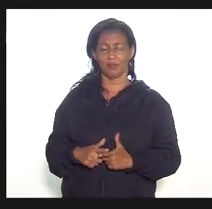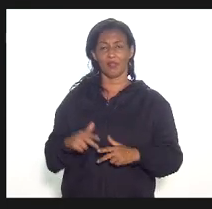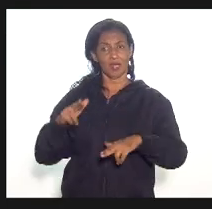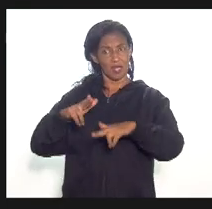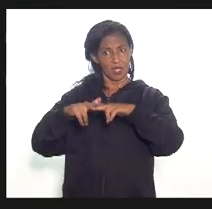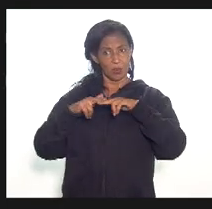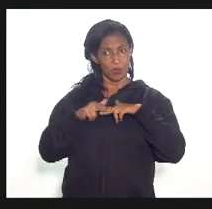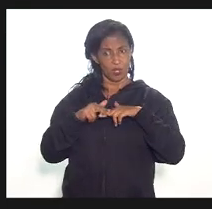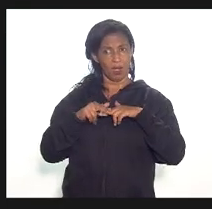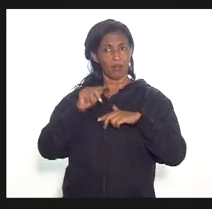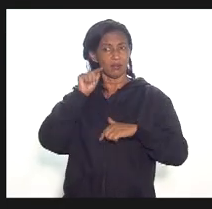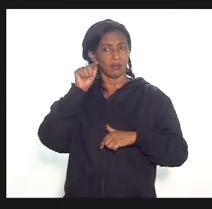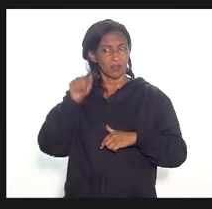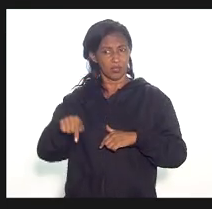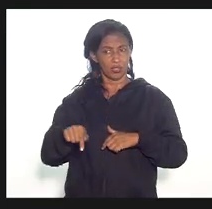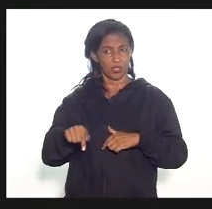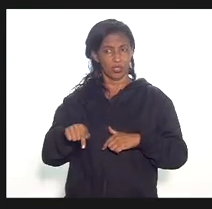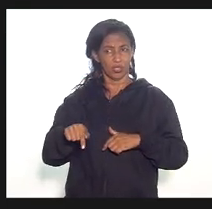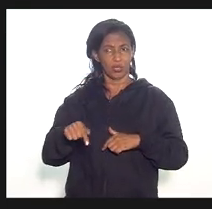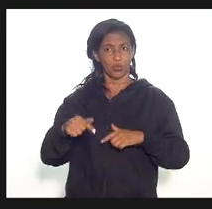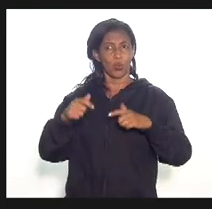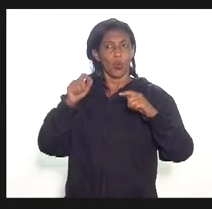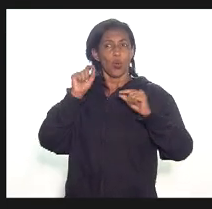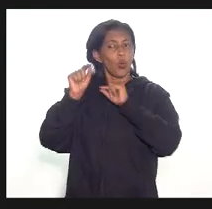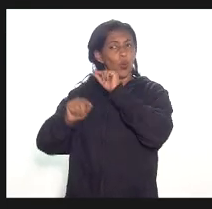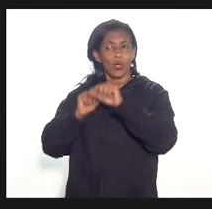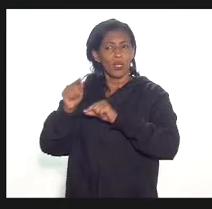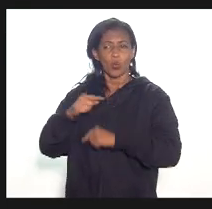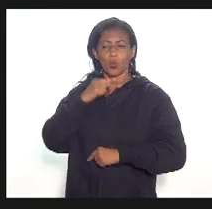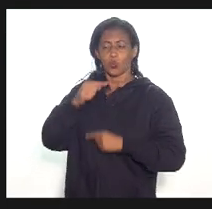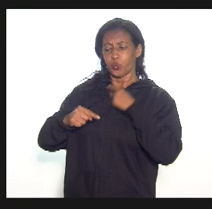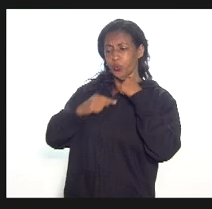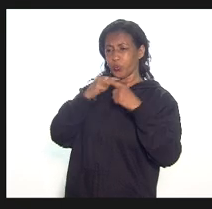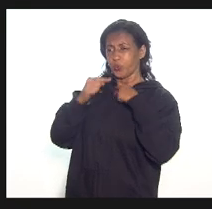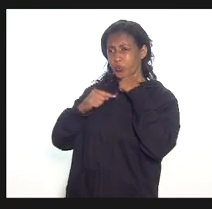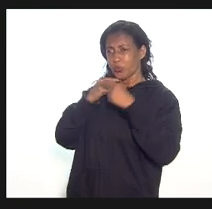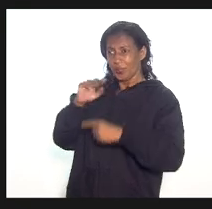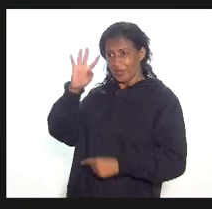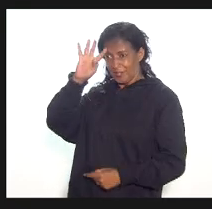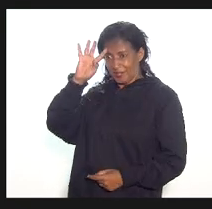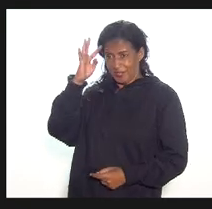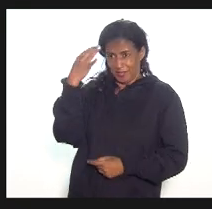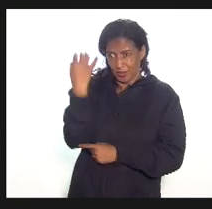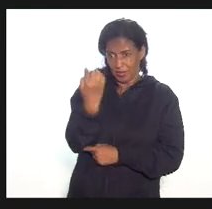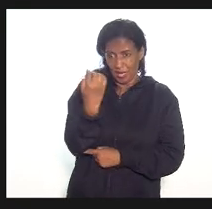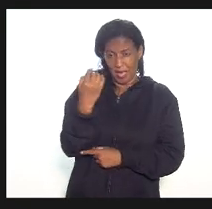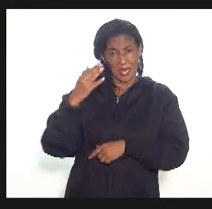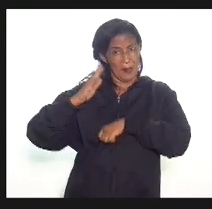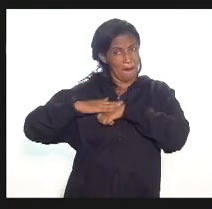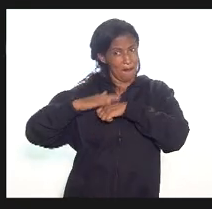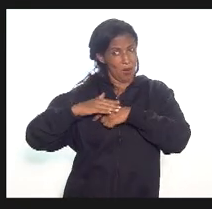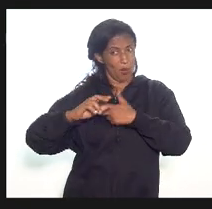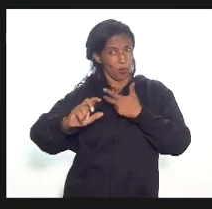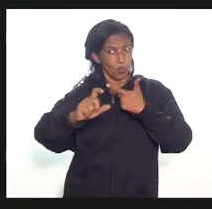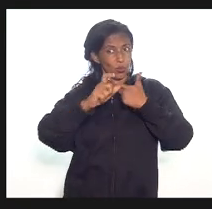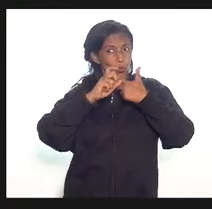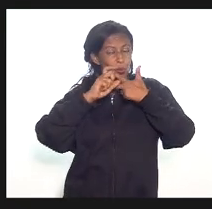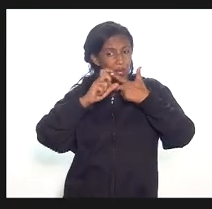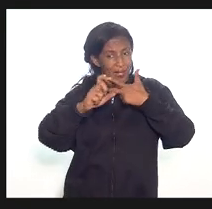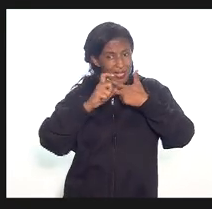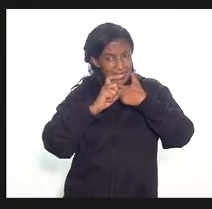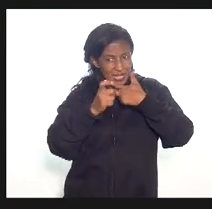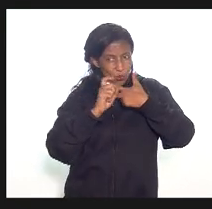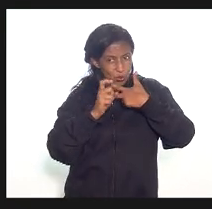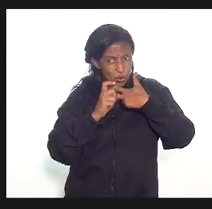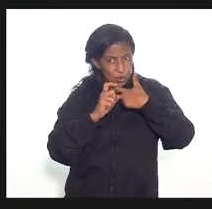disso naquilo em que eu não posso resolver naquilo que é função do executivo não me resta